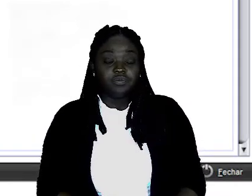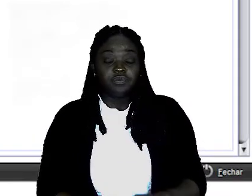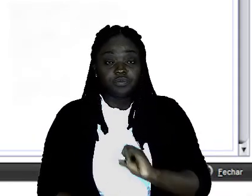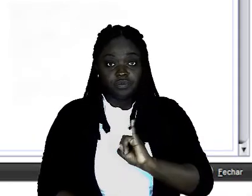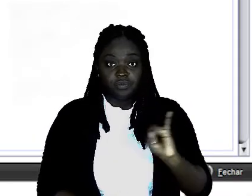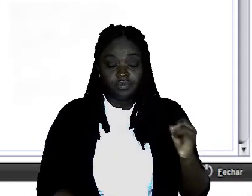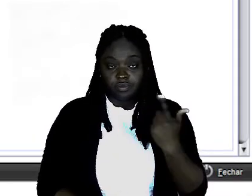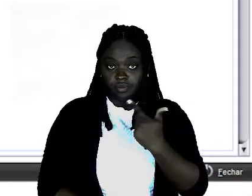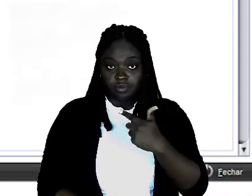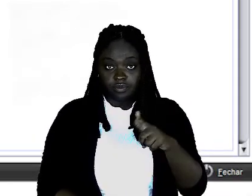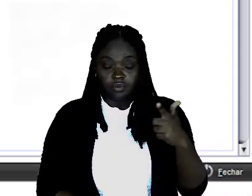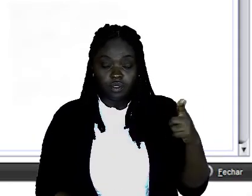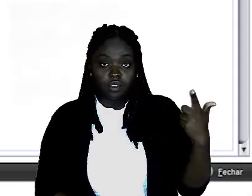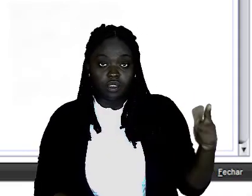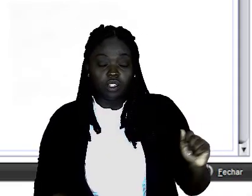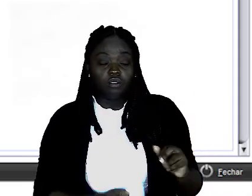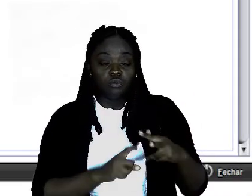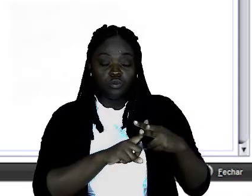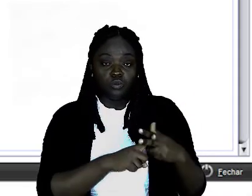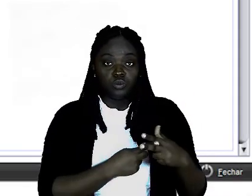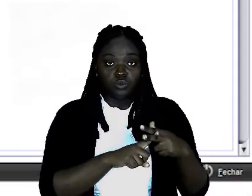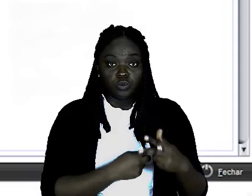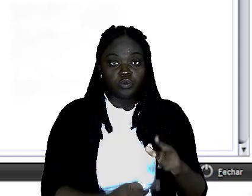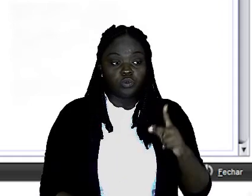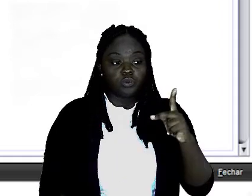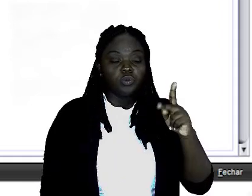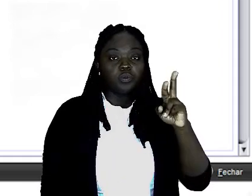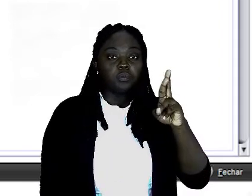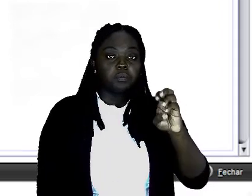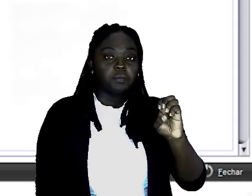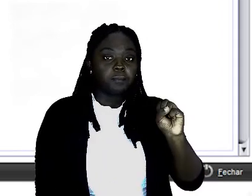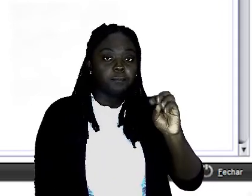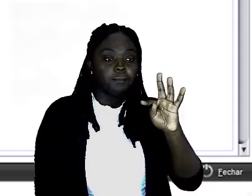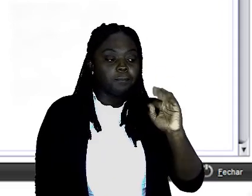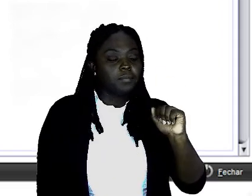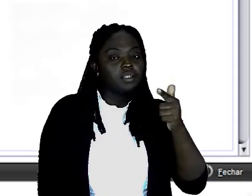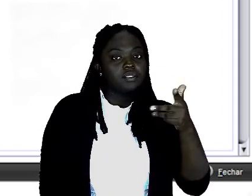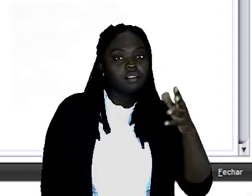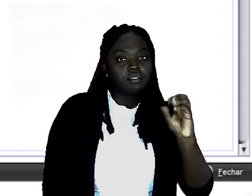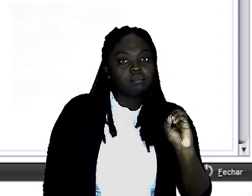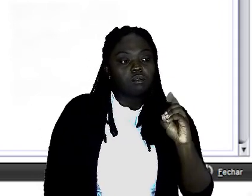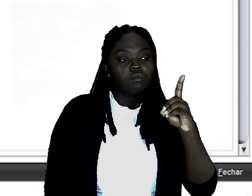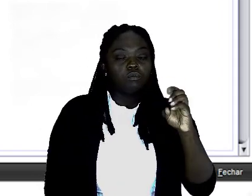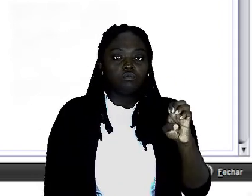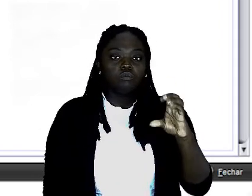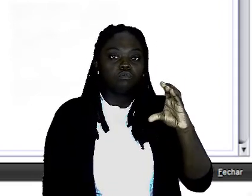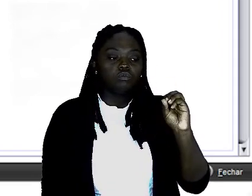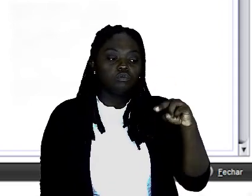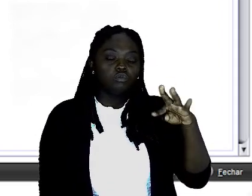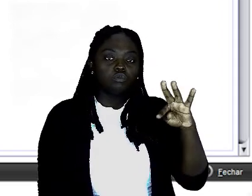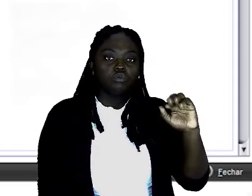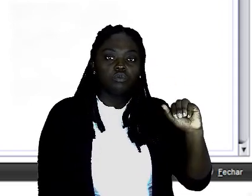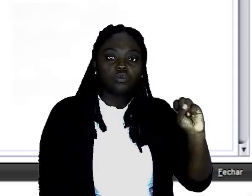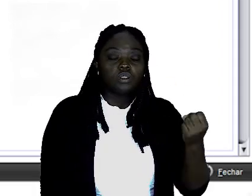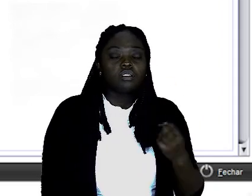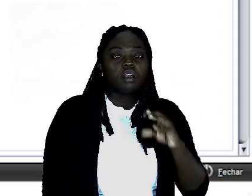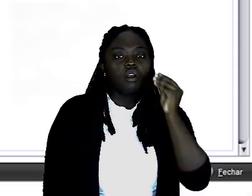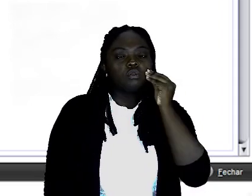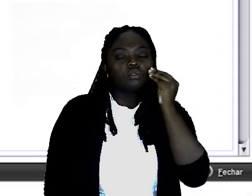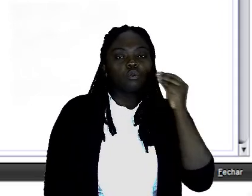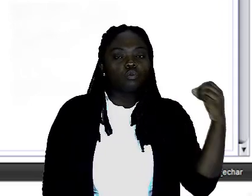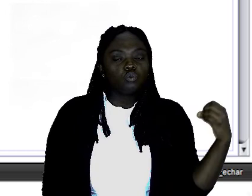Caso não ocorram modificações na prestação de contas, ao tentar novo envio do